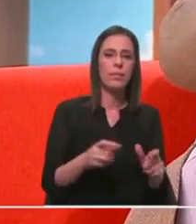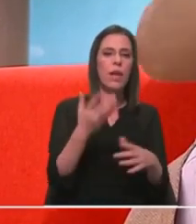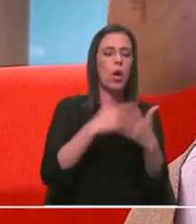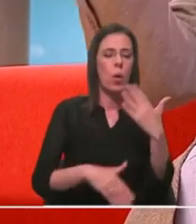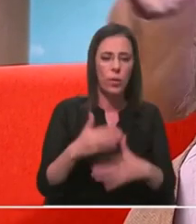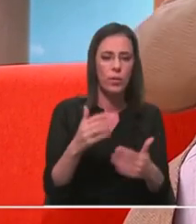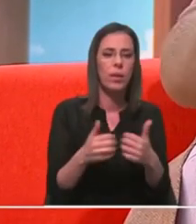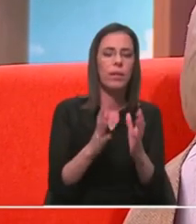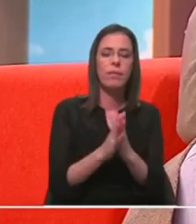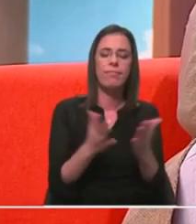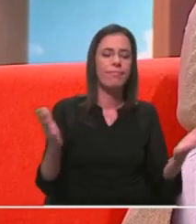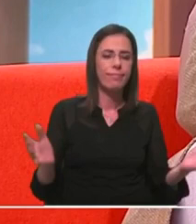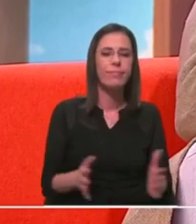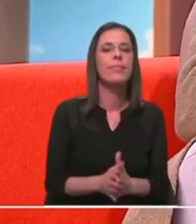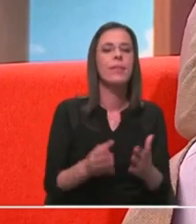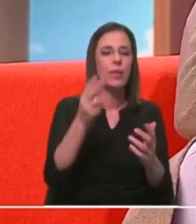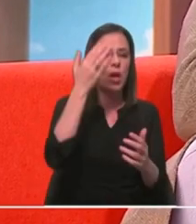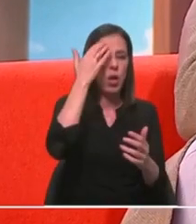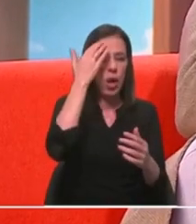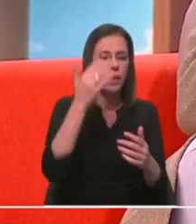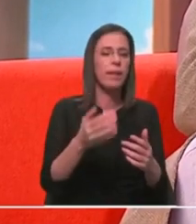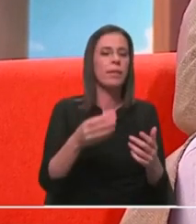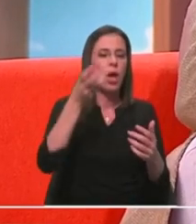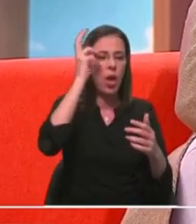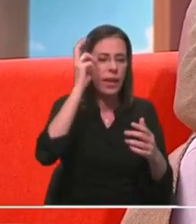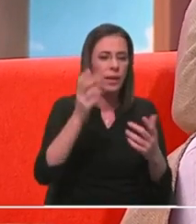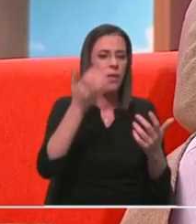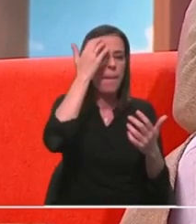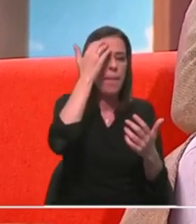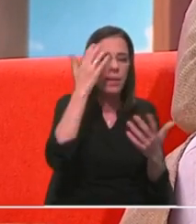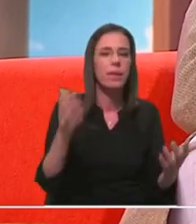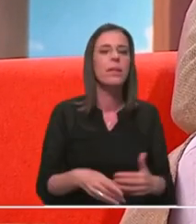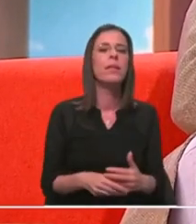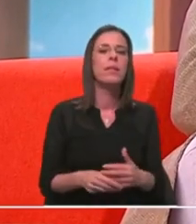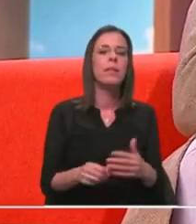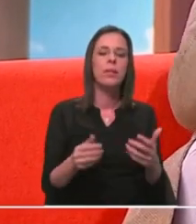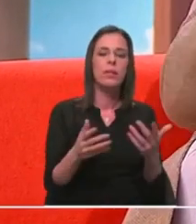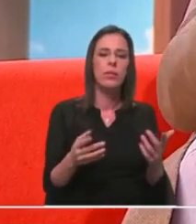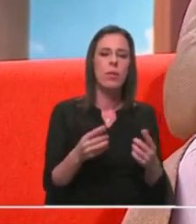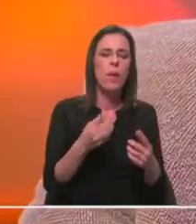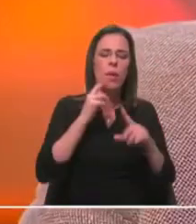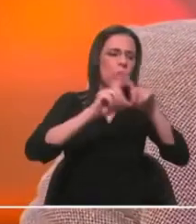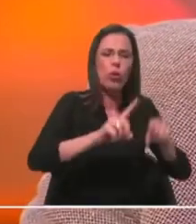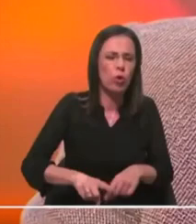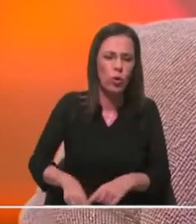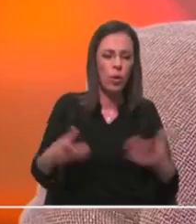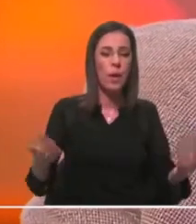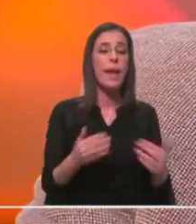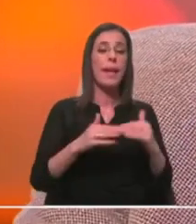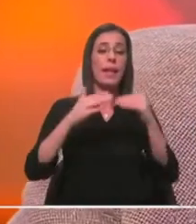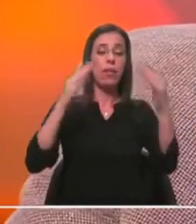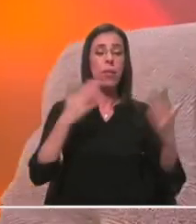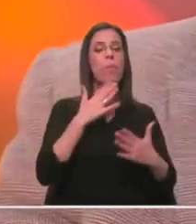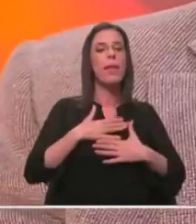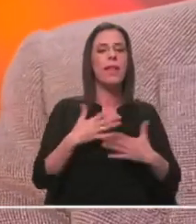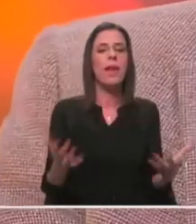deficiências da cognitivas mentais de de h h do do a dos mais variados níveis o que me